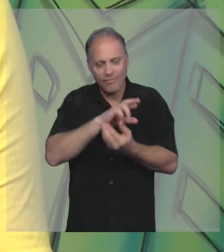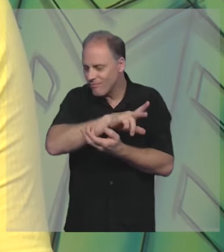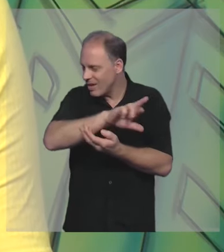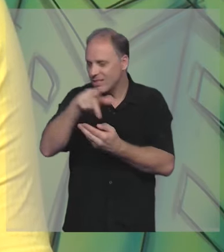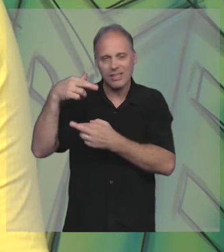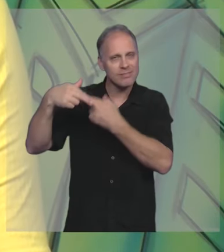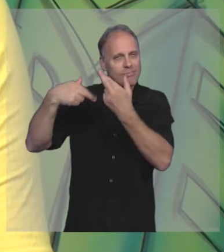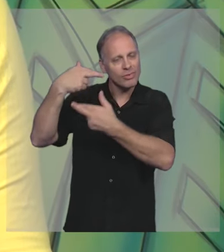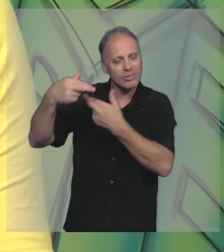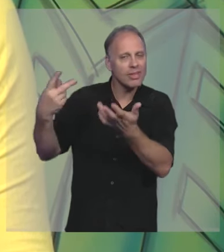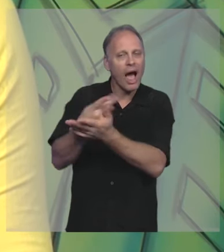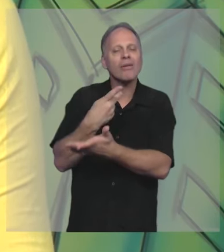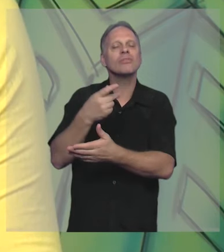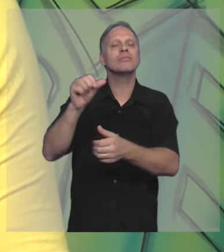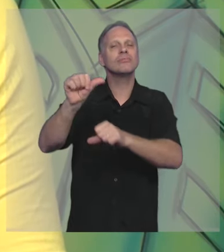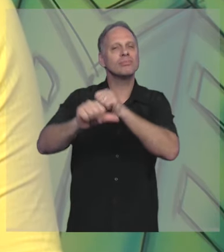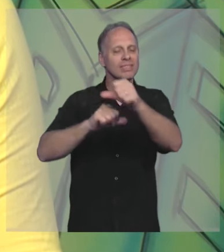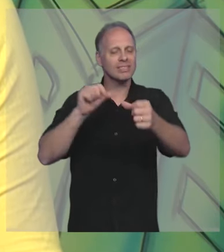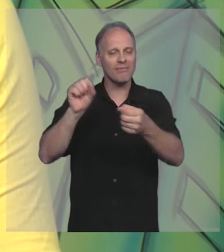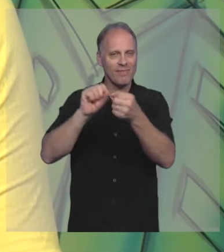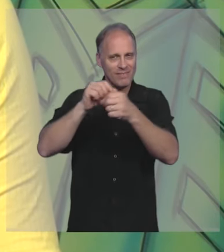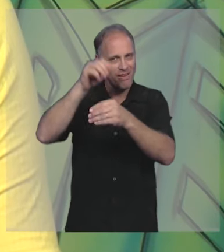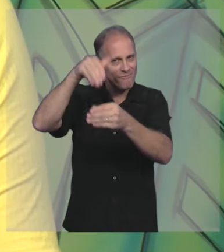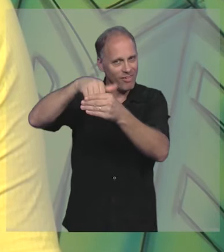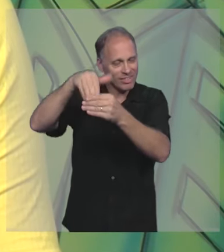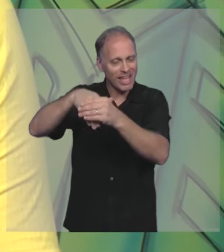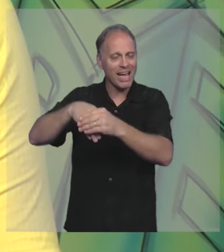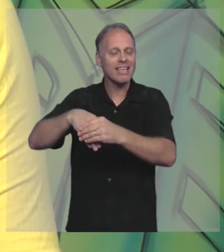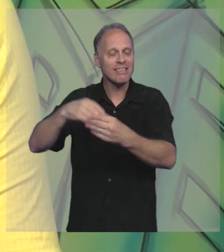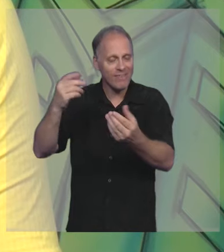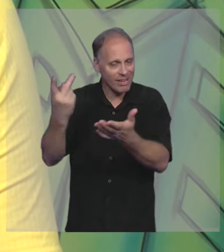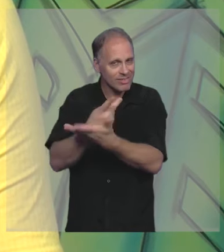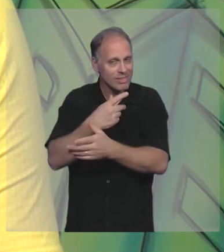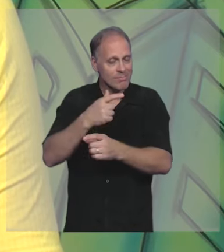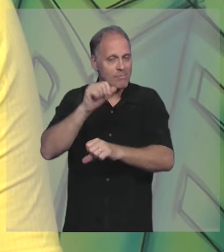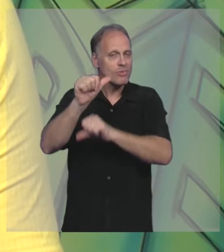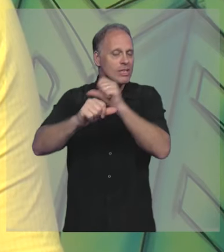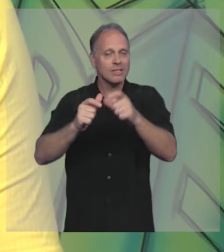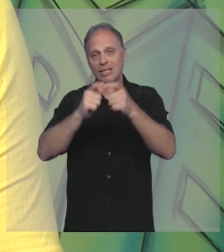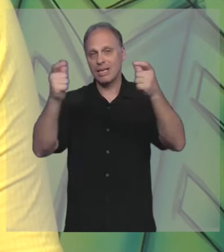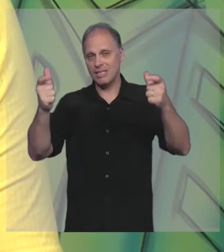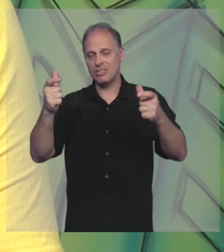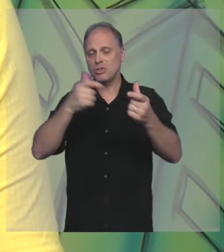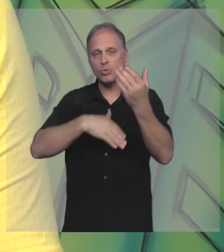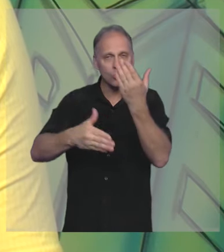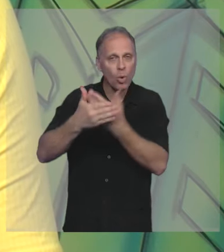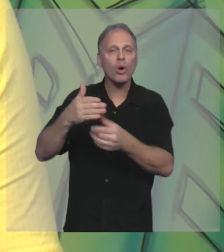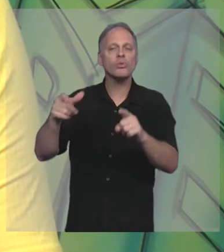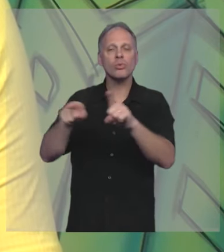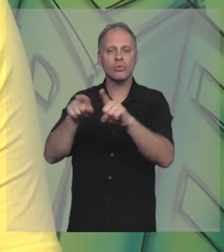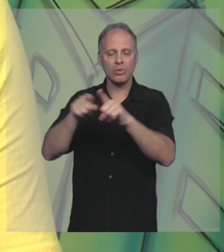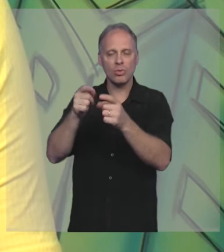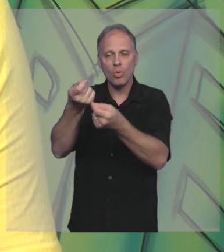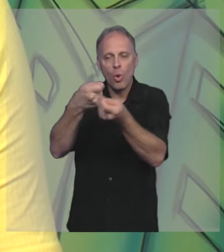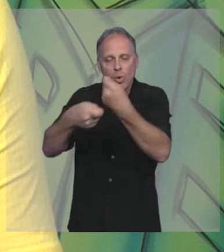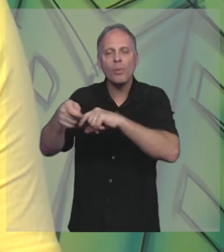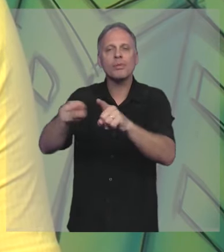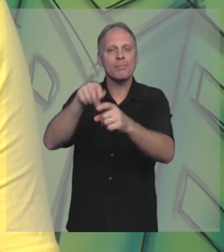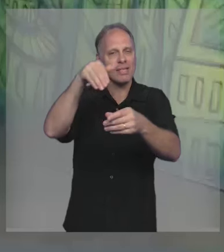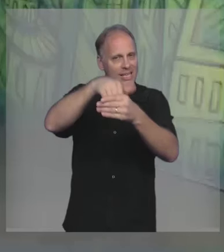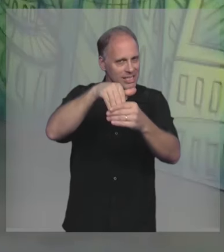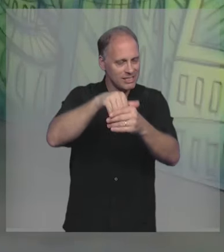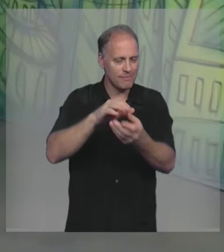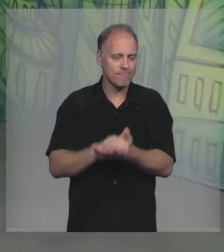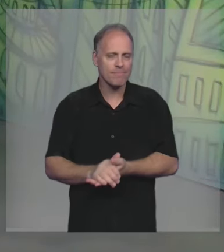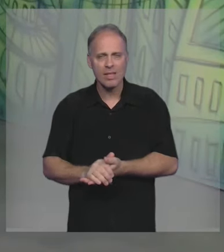para ser votadas e isso faz uma grande mudança no cenário econômico e ainda nós temos o cenário de eleição esse ano. Mas até que